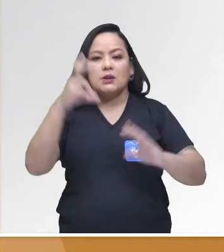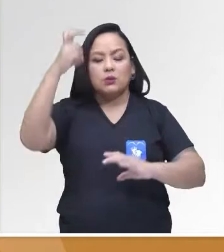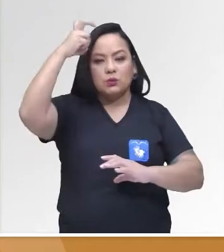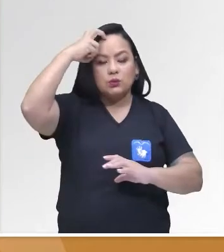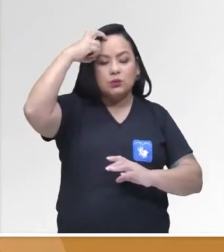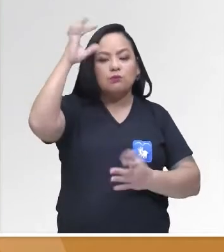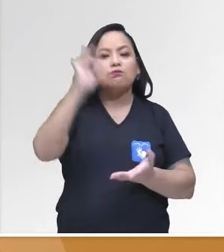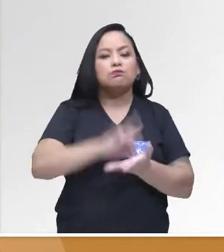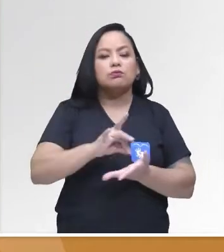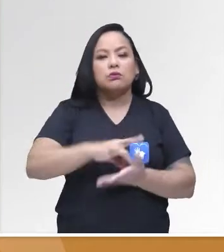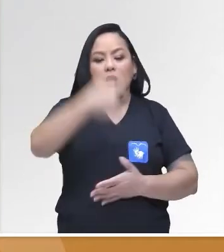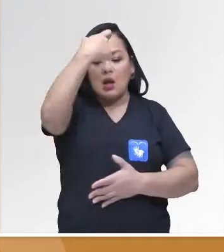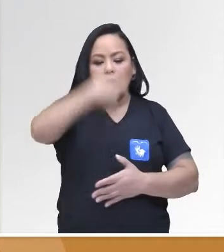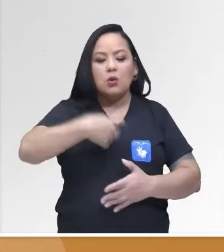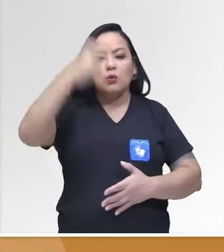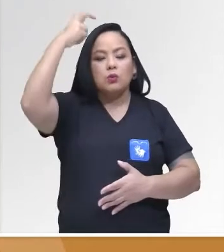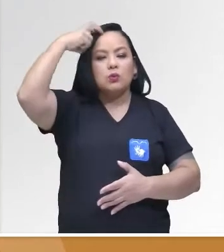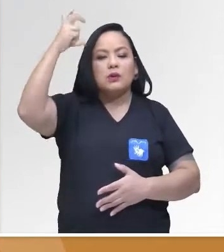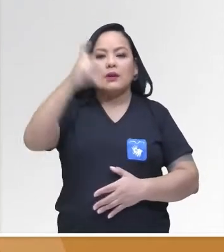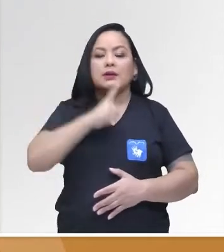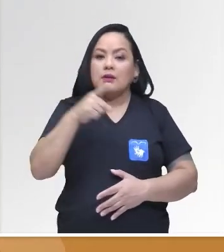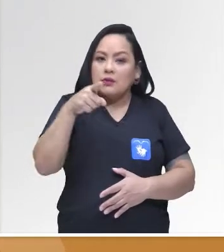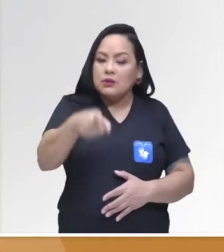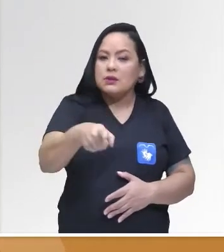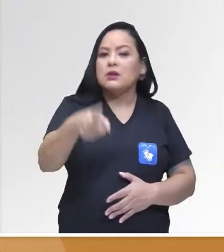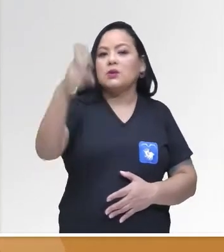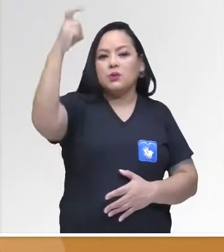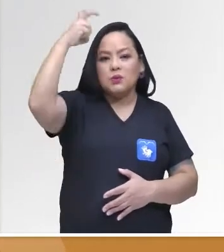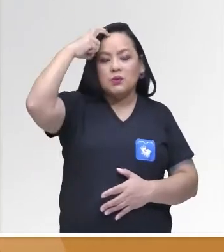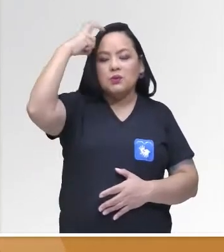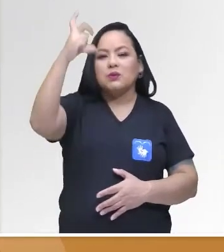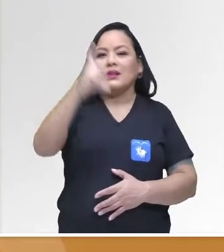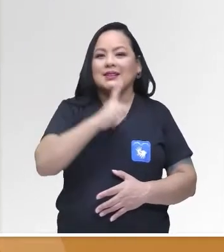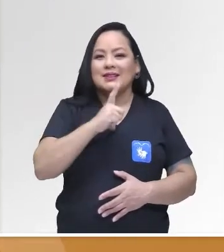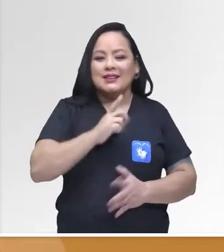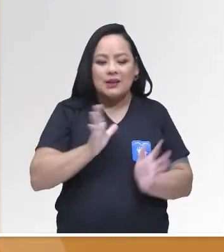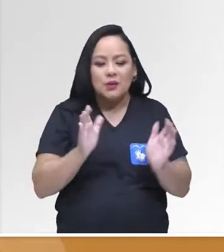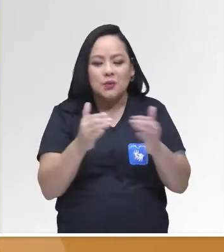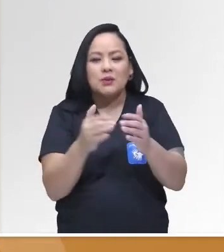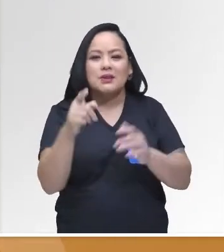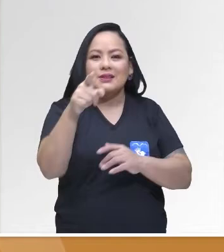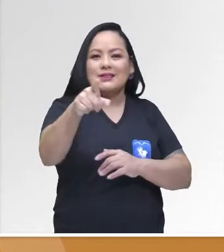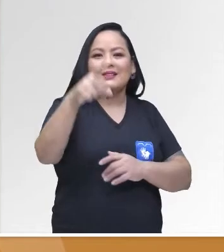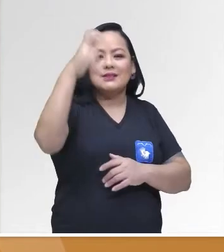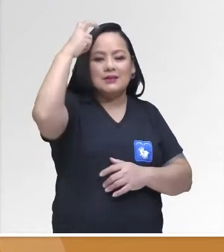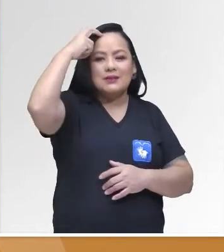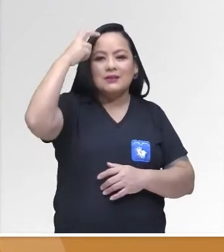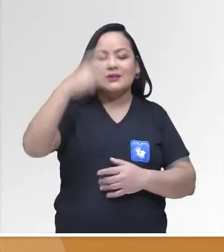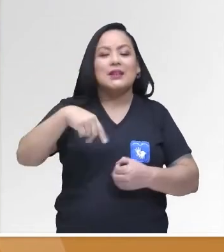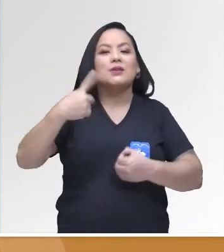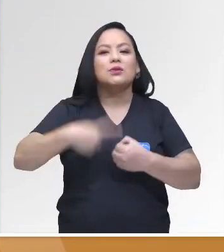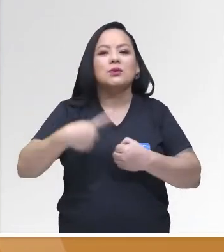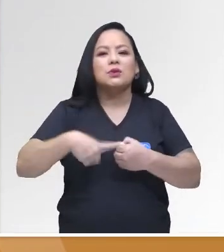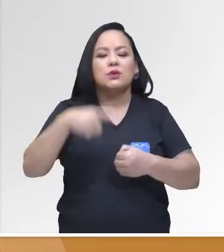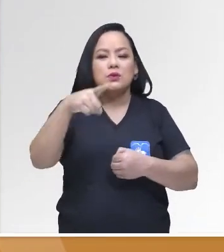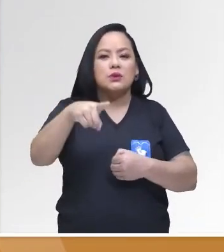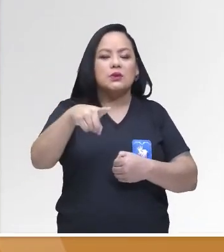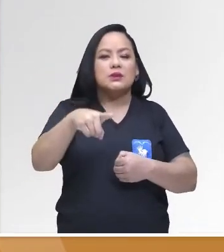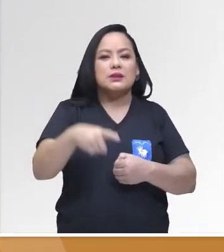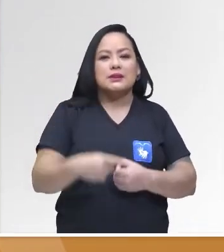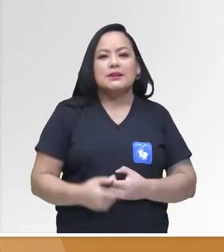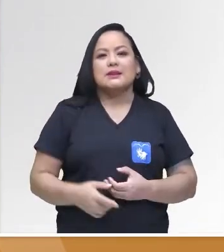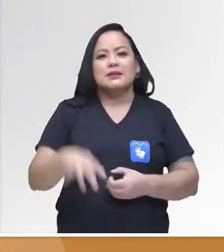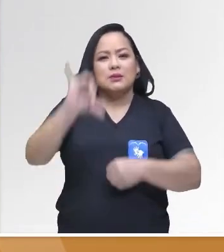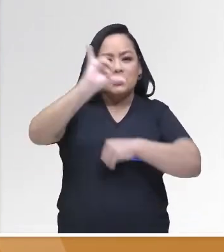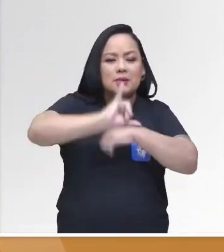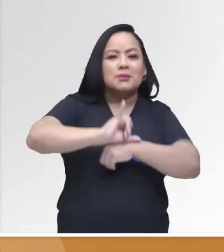cultura. Eu possuo cultura, você aí na sua comunidade, no seu município, você também